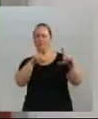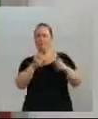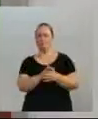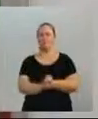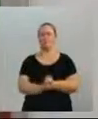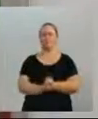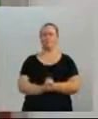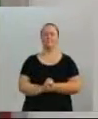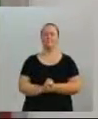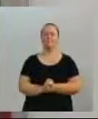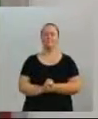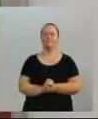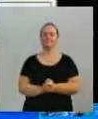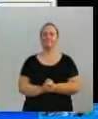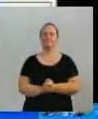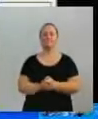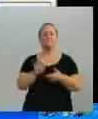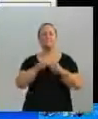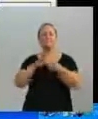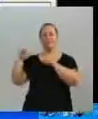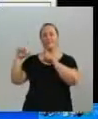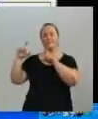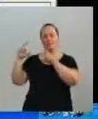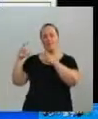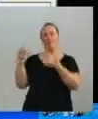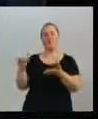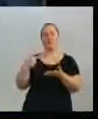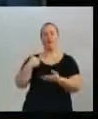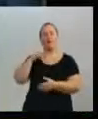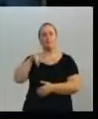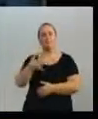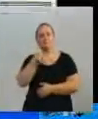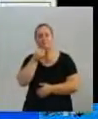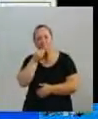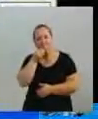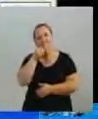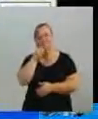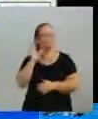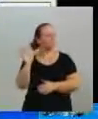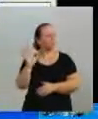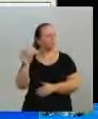o meu tempo. Na última sexta-feira eu tive a oportunidade,